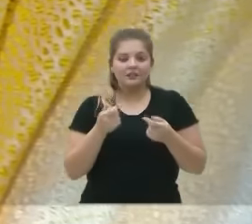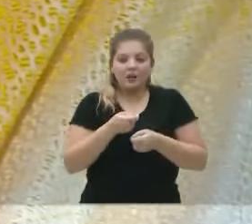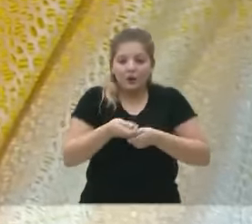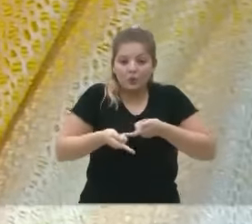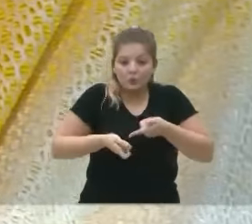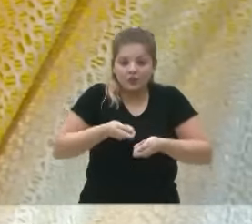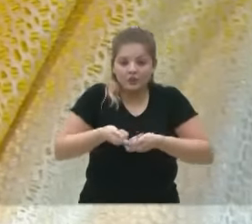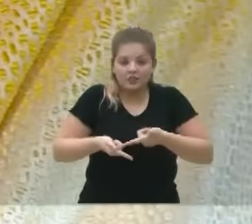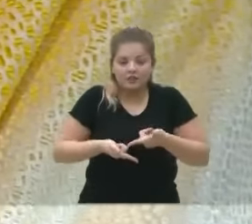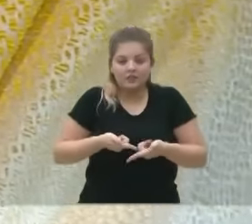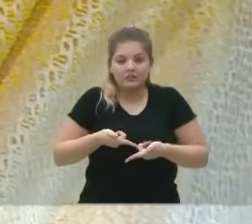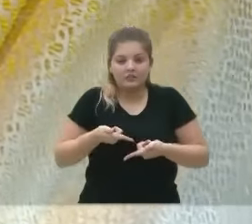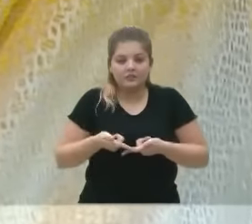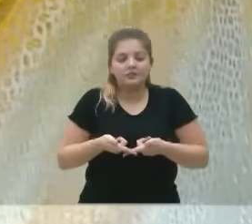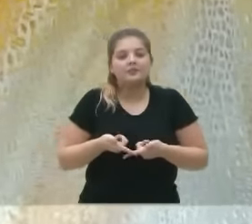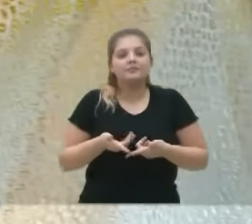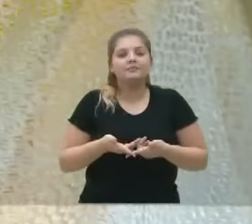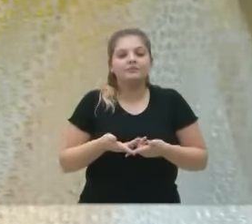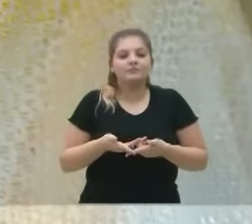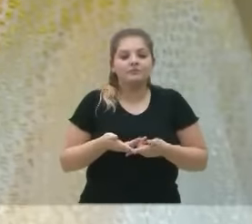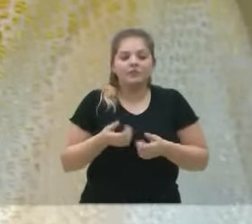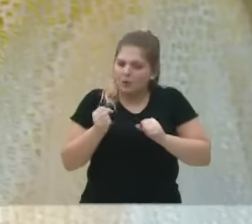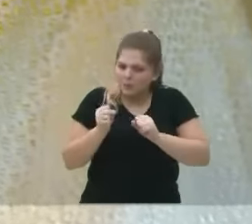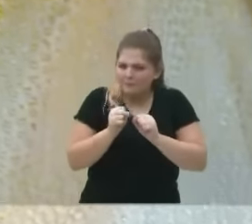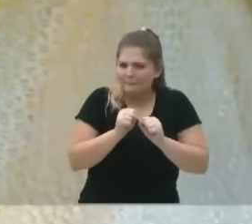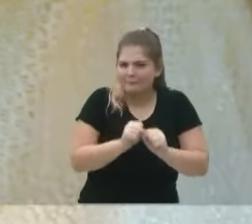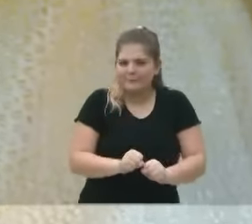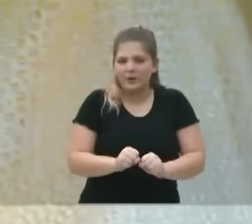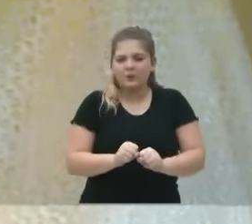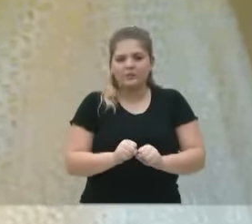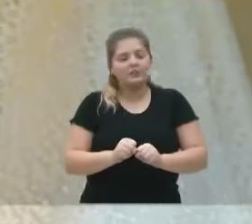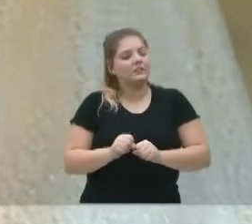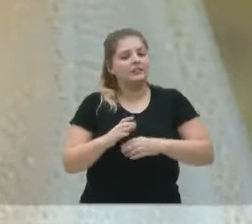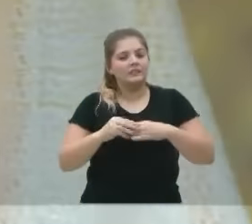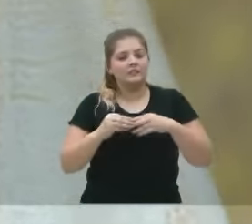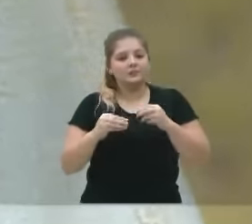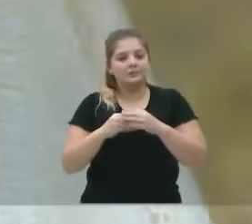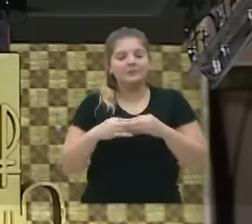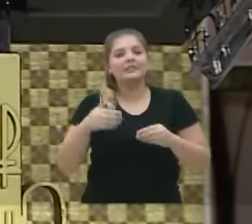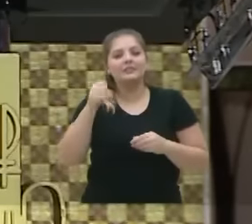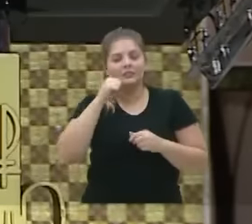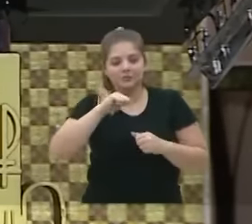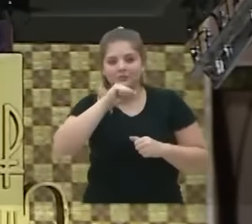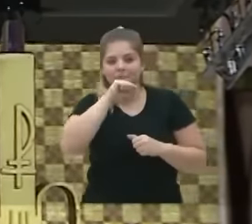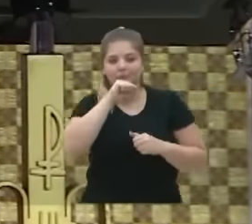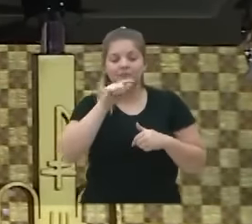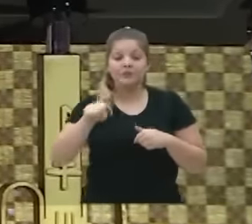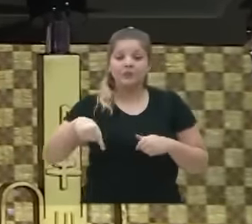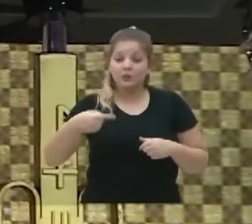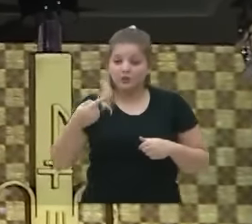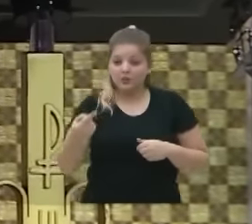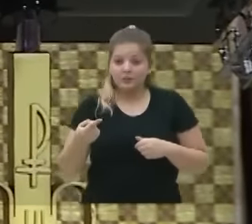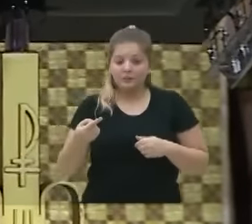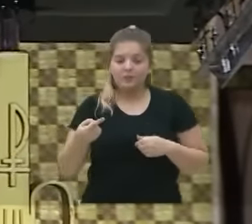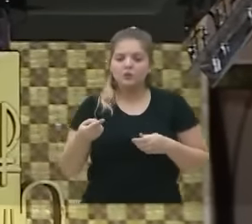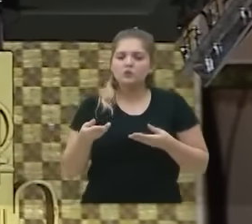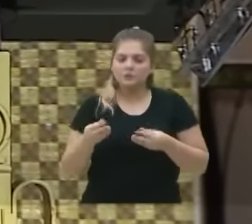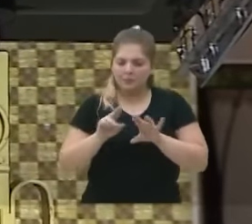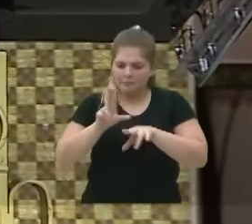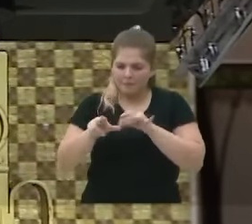terço. O terço que é tão poderoso nas mãos de uma mãe. Então depois venham à frente